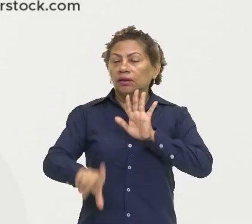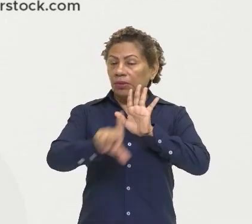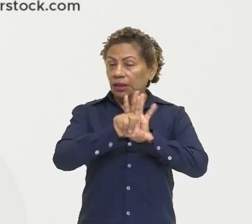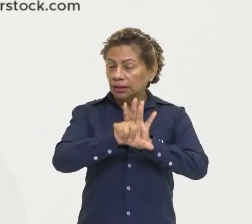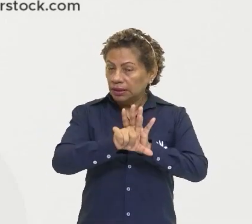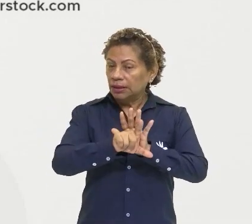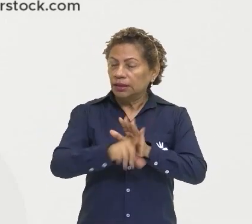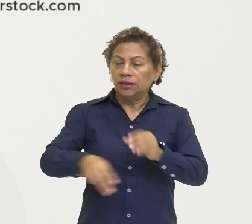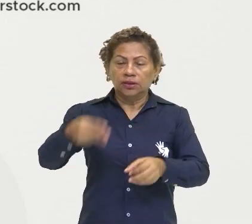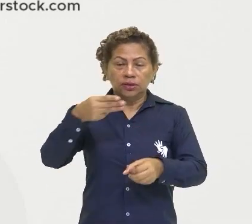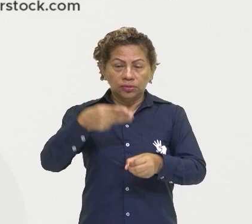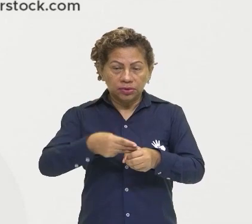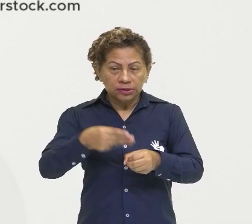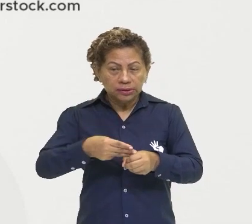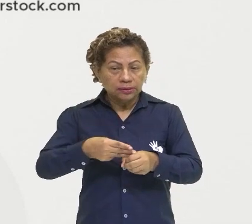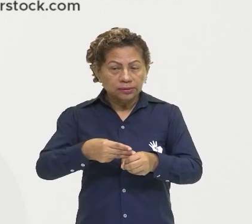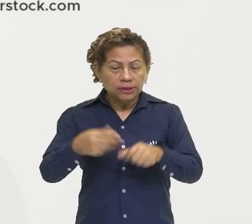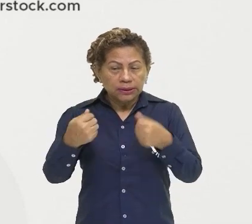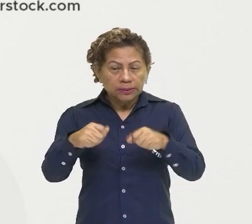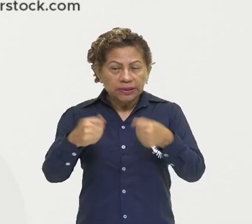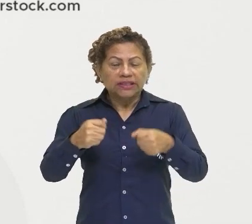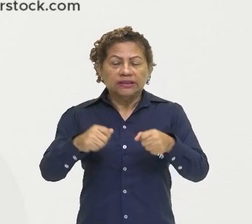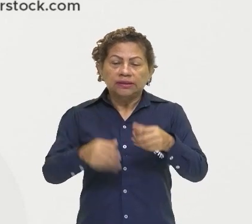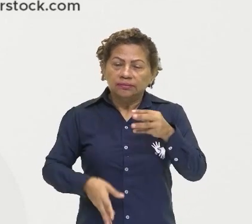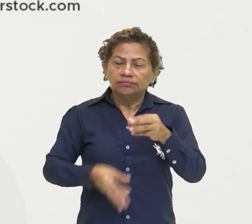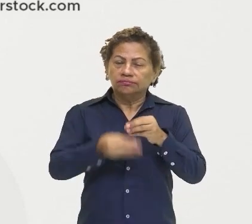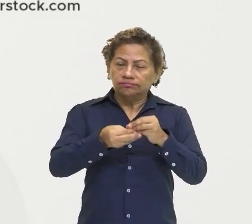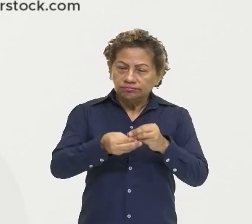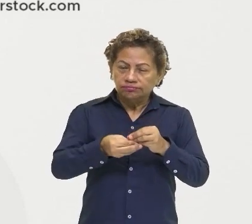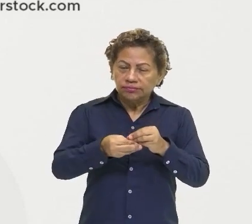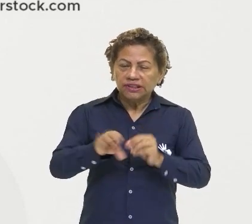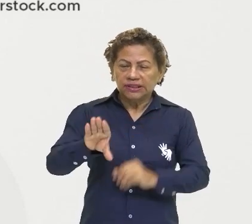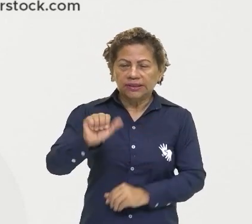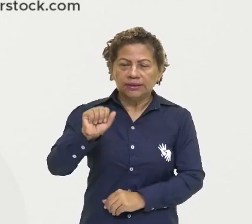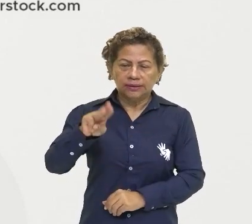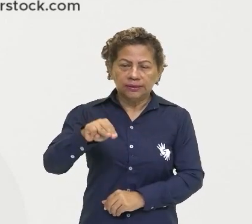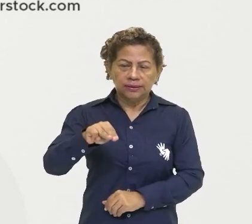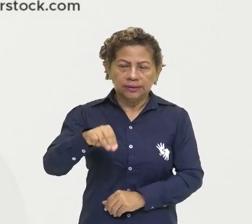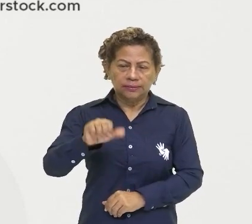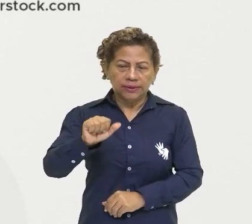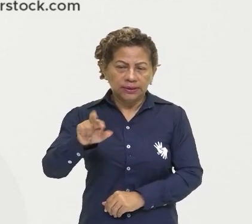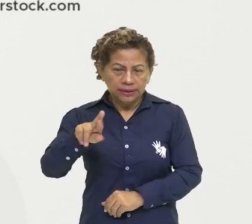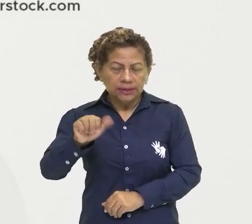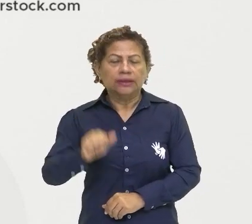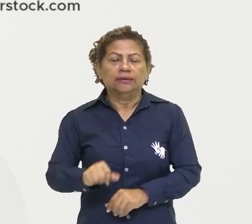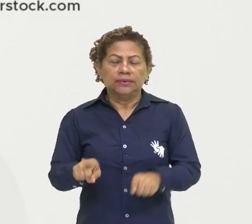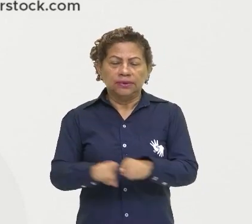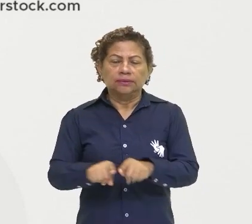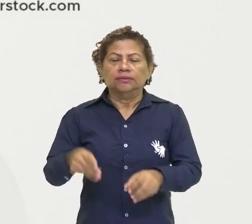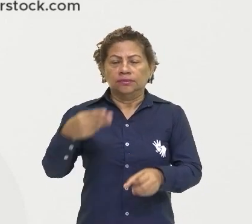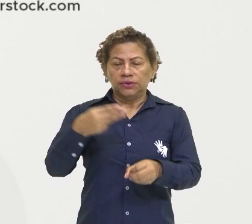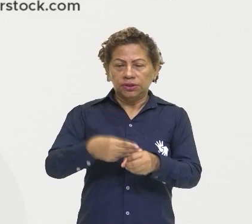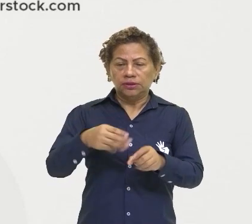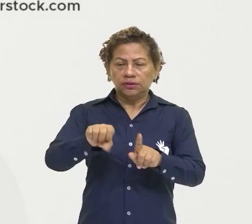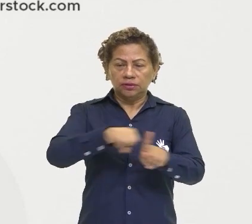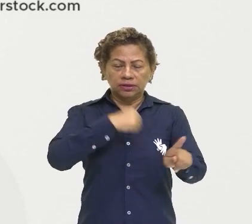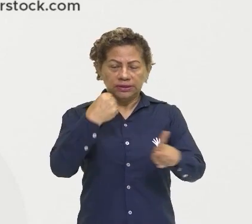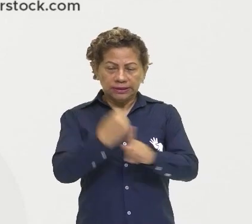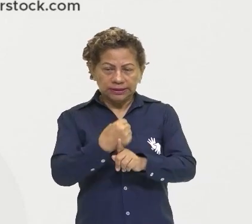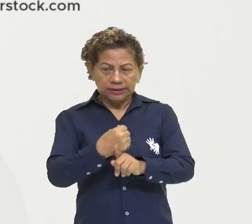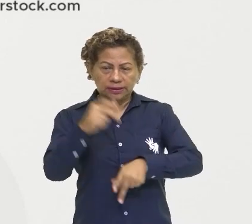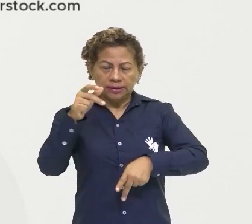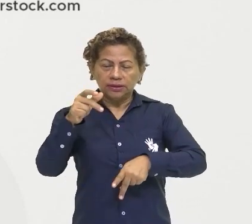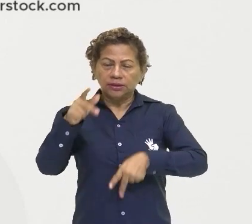e da sociedade civil de uma forma geral, isso é essencial, e ele tem o propósito de estabelecer,